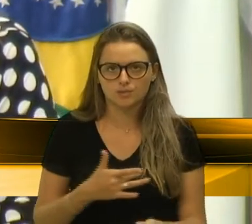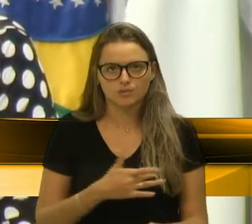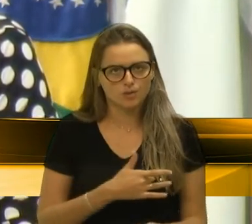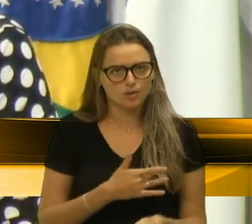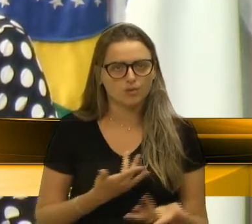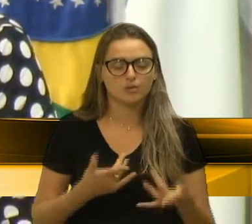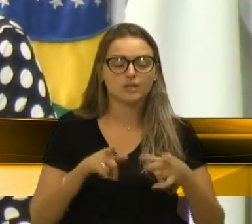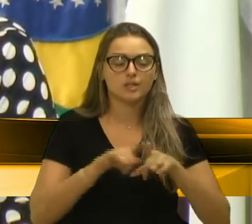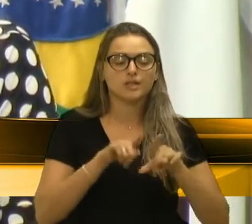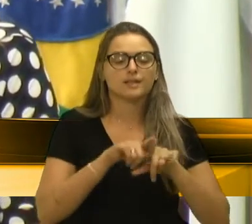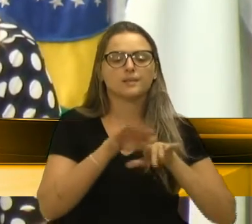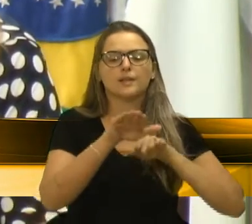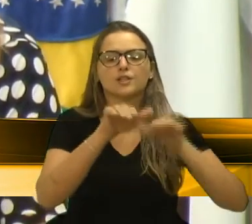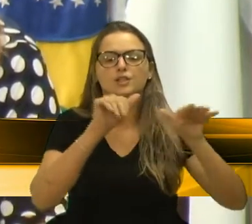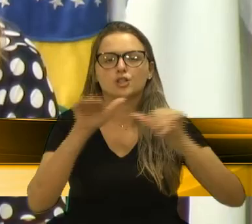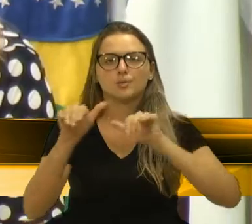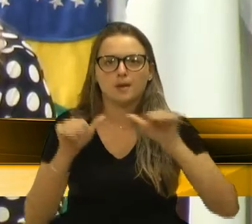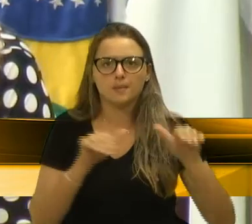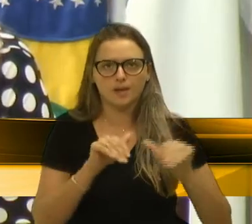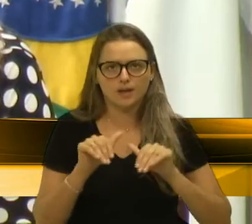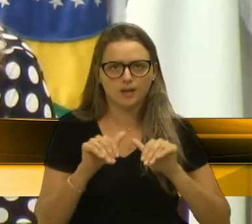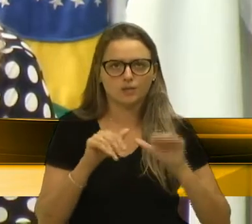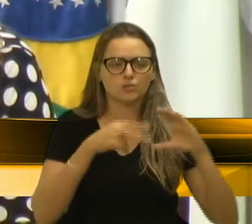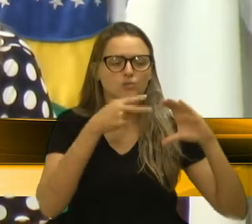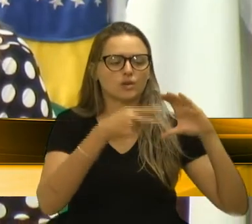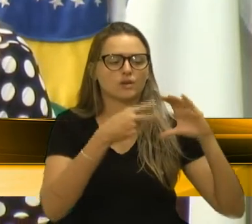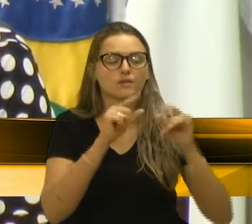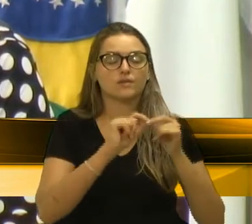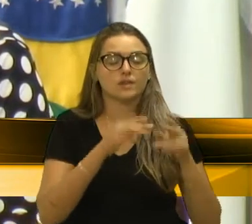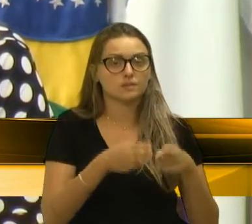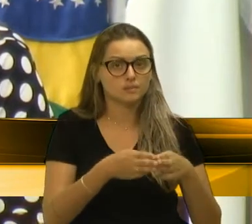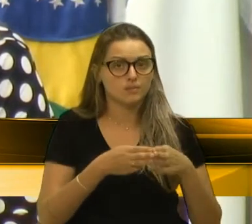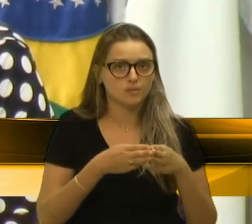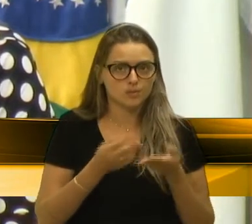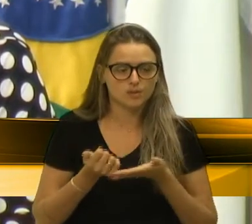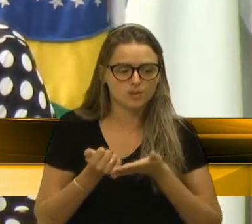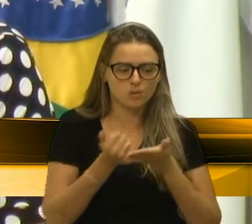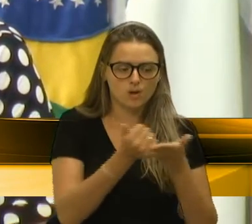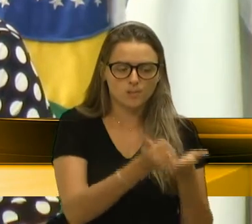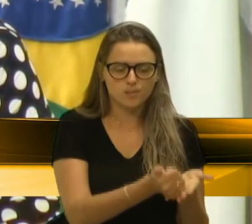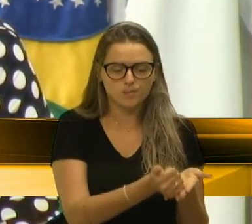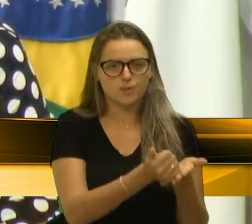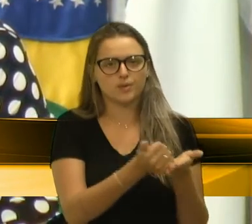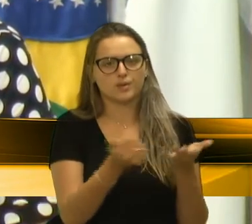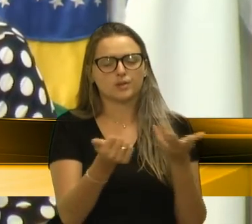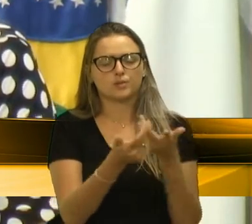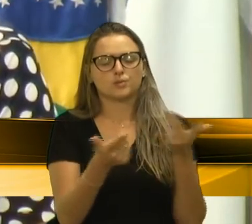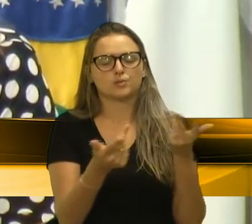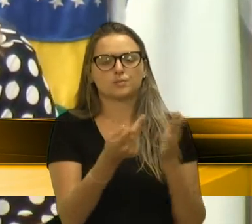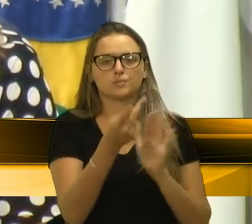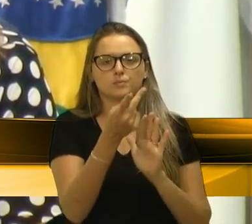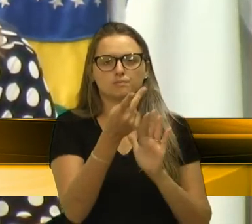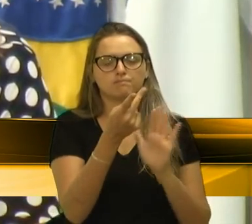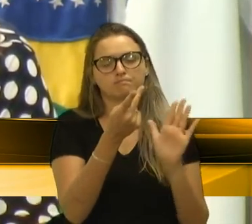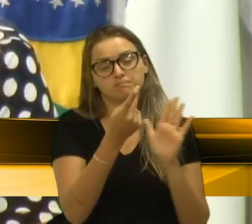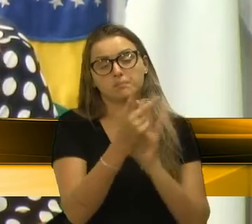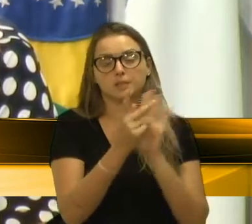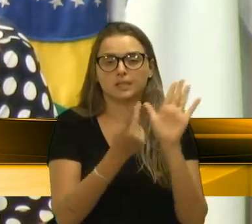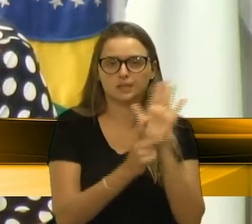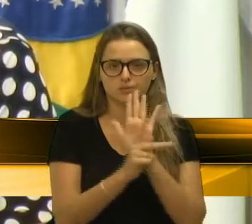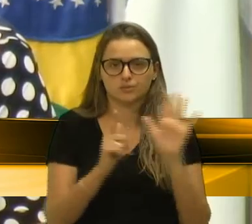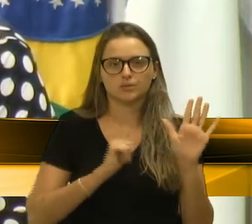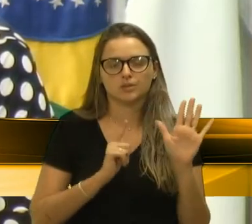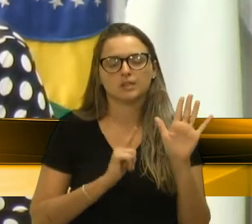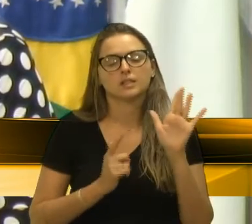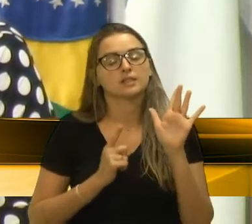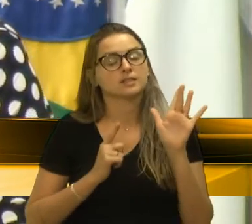as nomeações que essa casa fez, moções de apoio às nomeações, e que nós soubemos da necessidade de